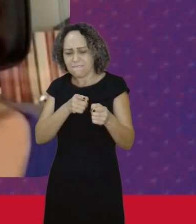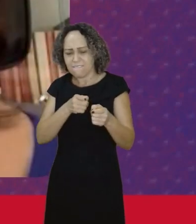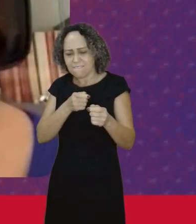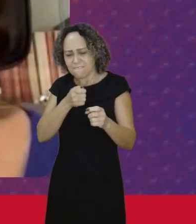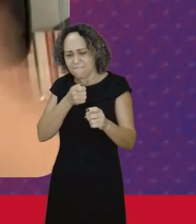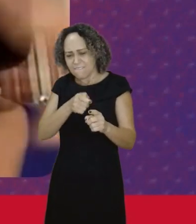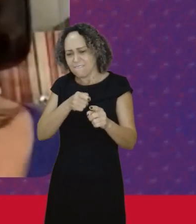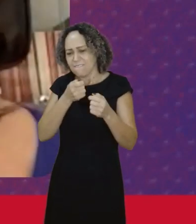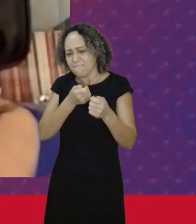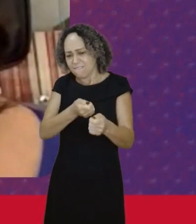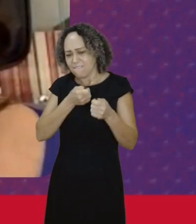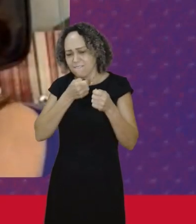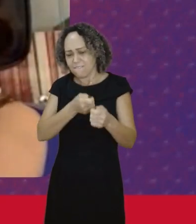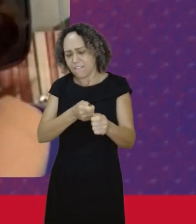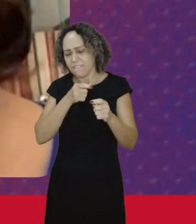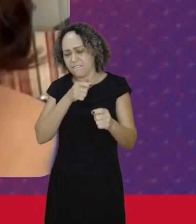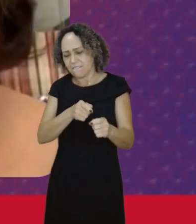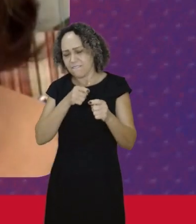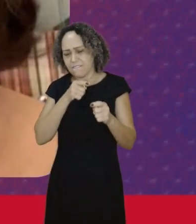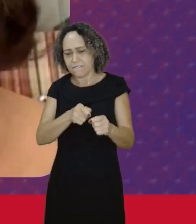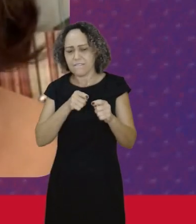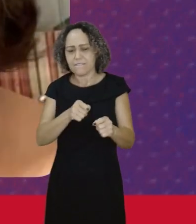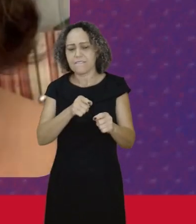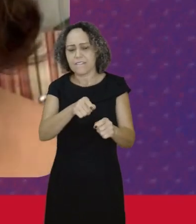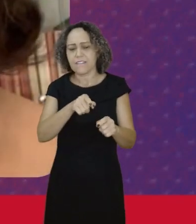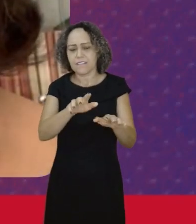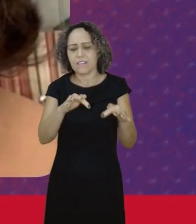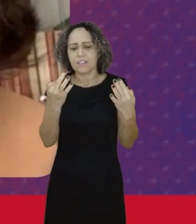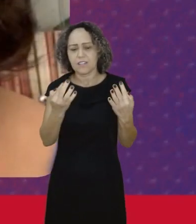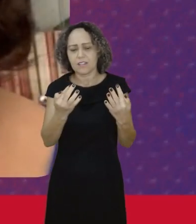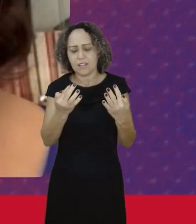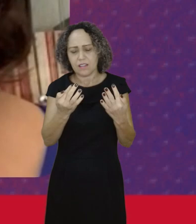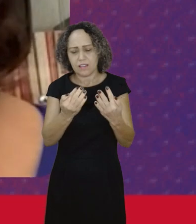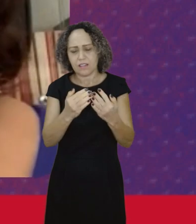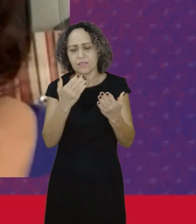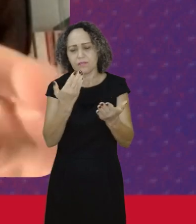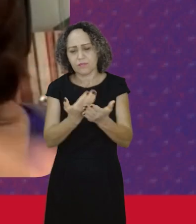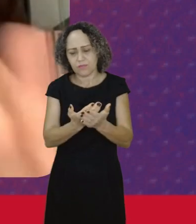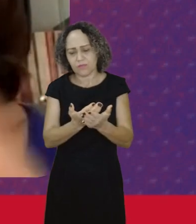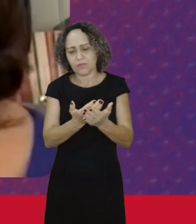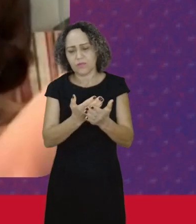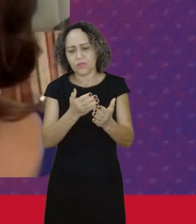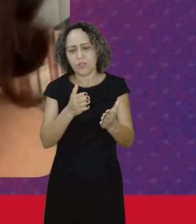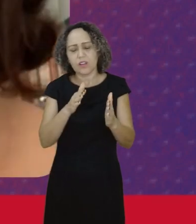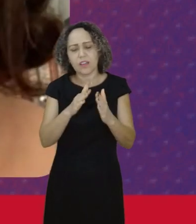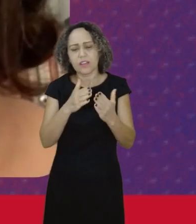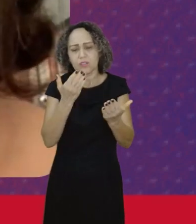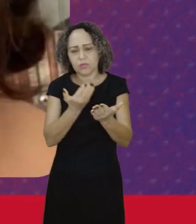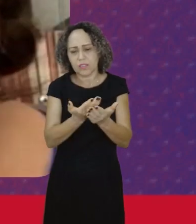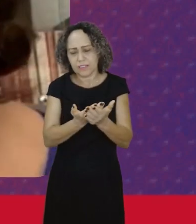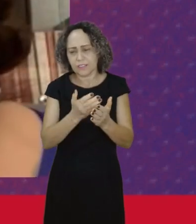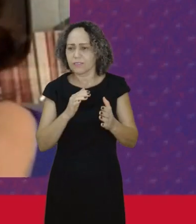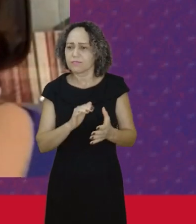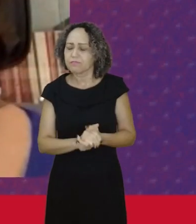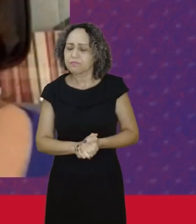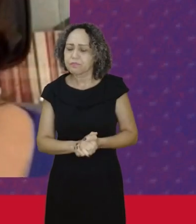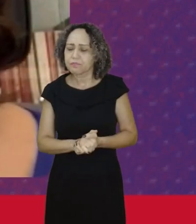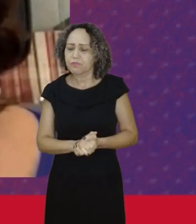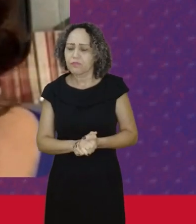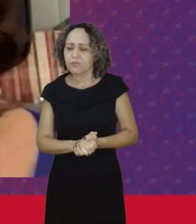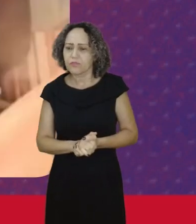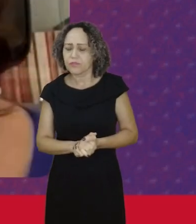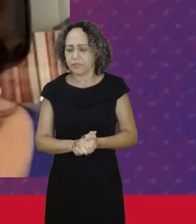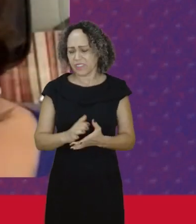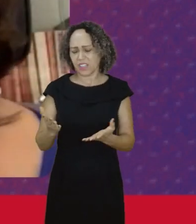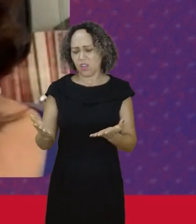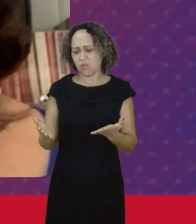só na escola, mas na sociedade, e que na escola nós possamos reafirmar a ideia de que a escola não é só para ensinar a